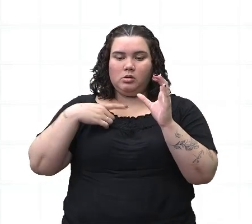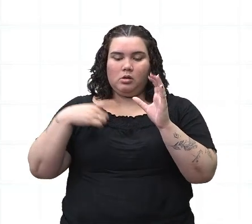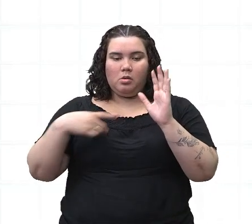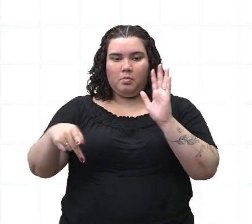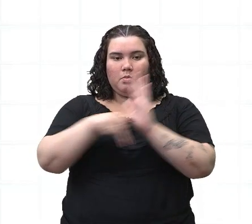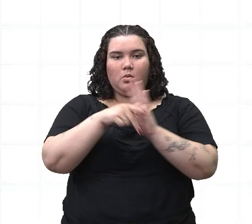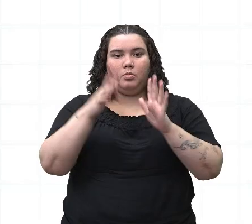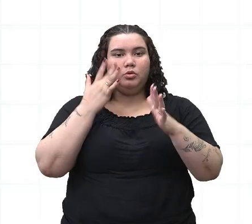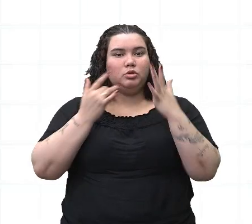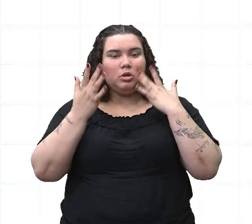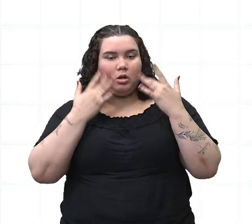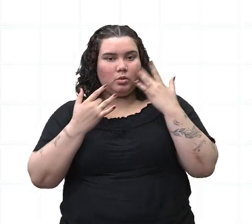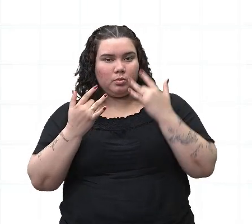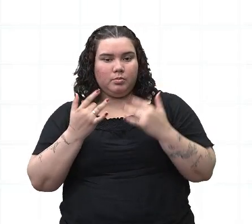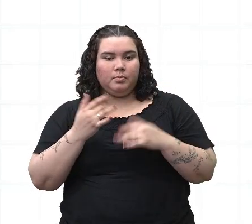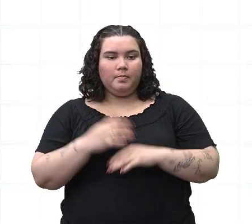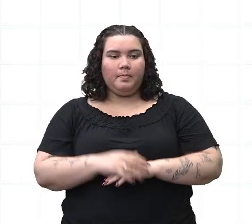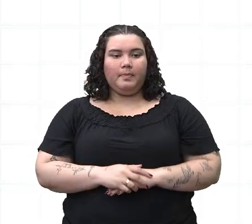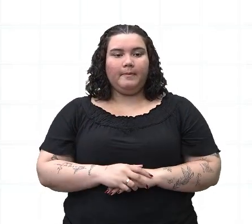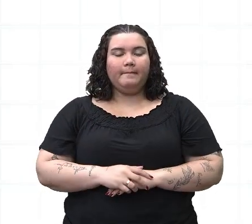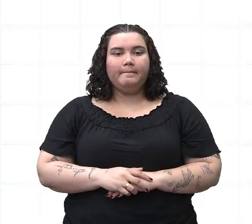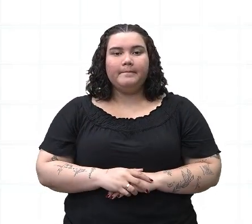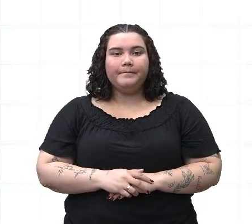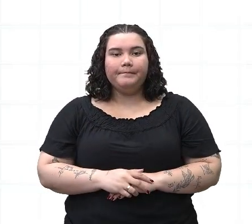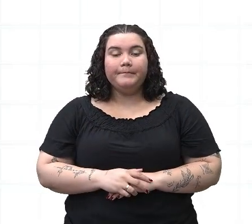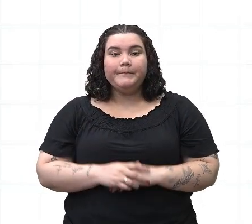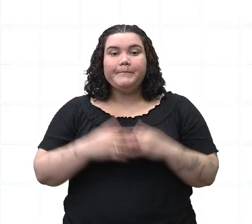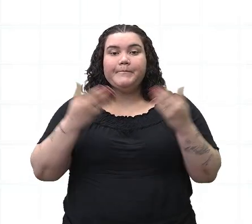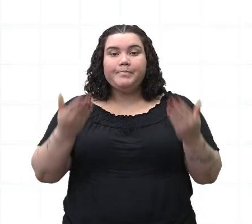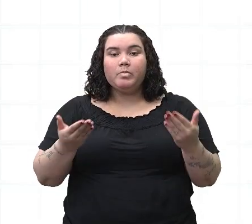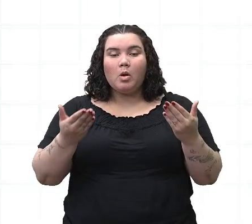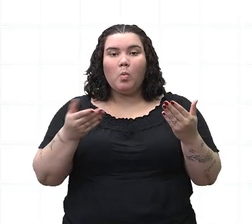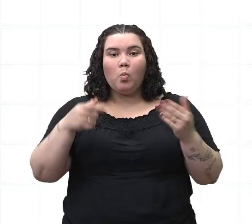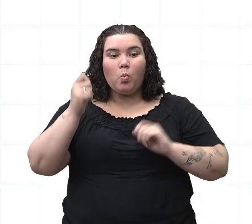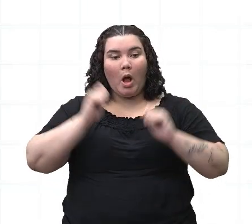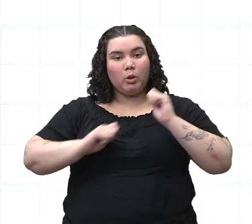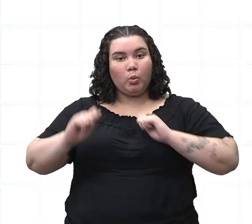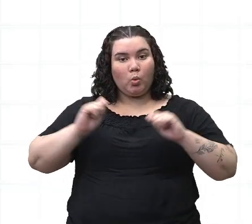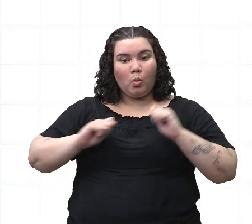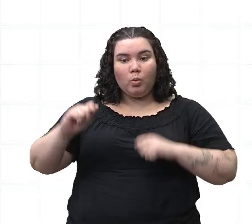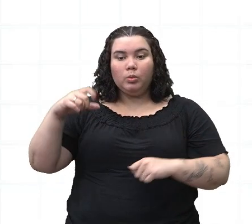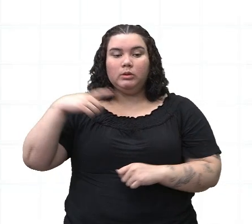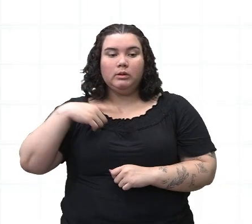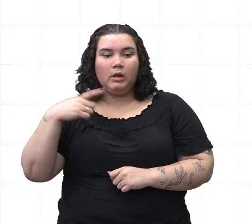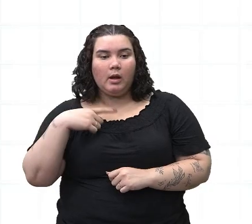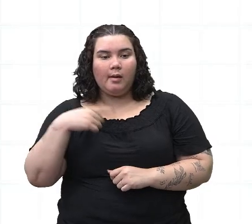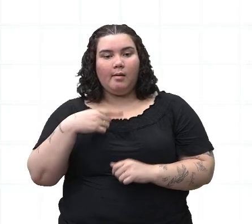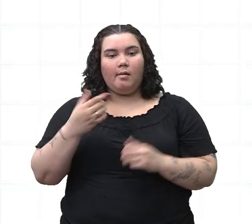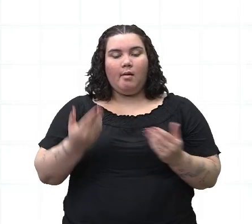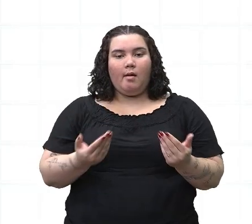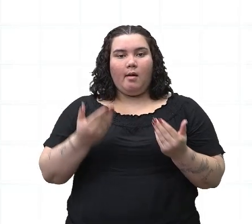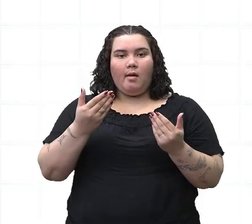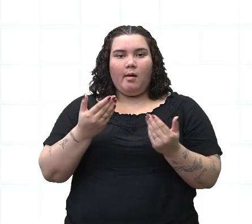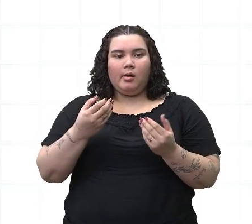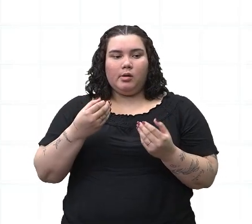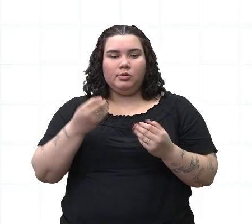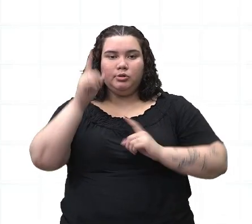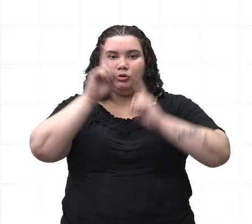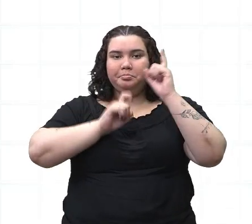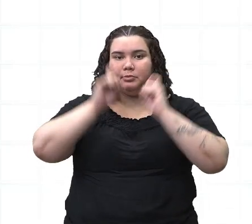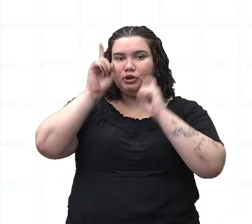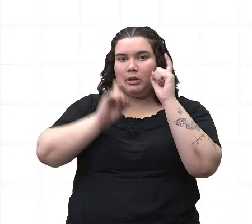da ação cênica. E o ator, quando ele está ali interpretando, vivendo aquele texto